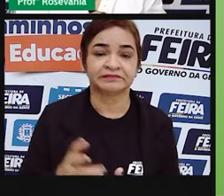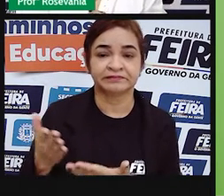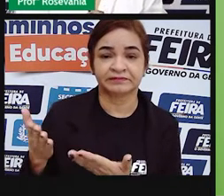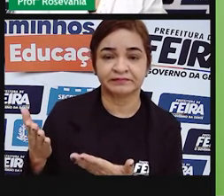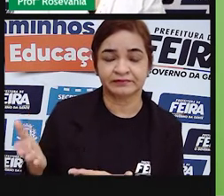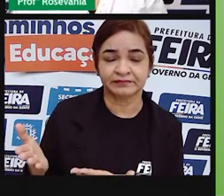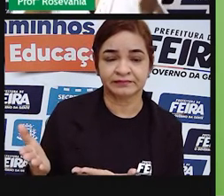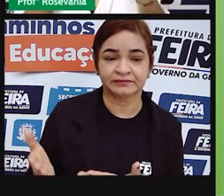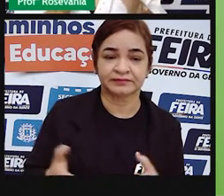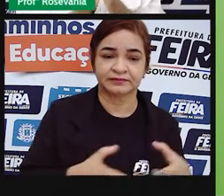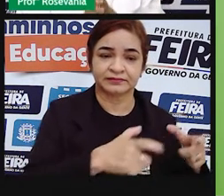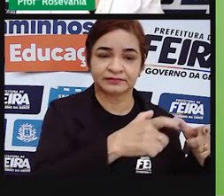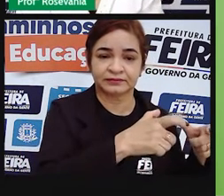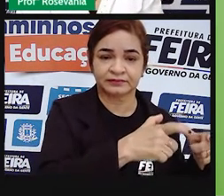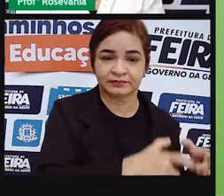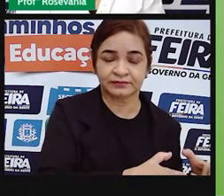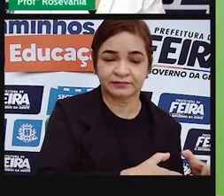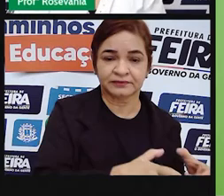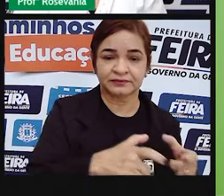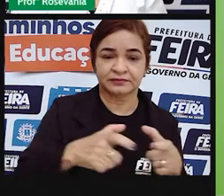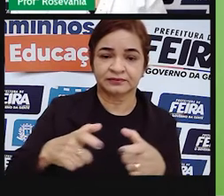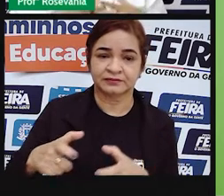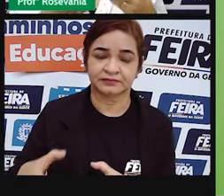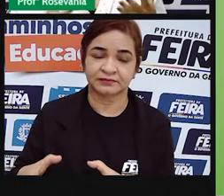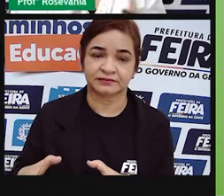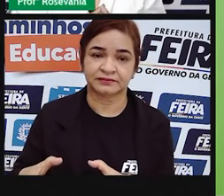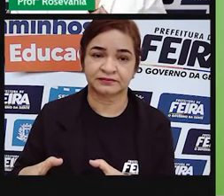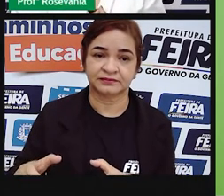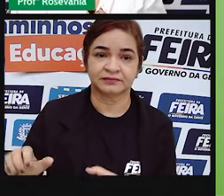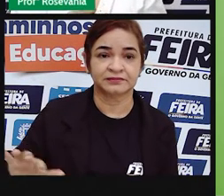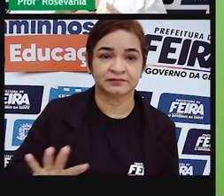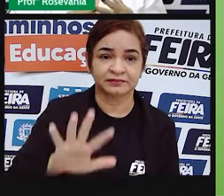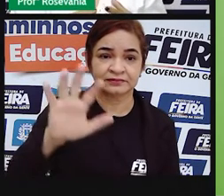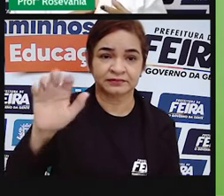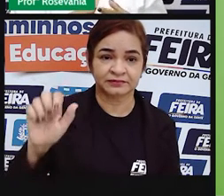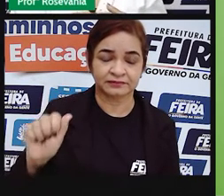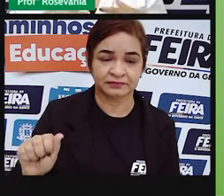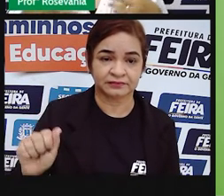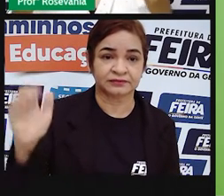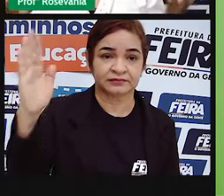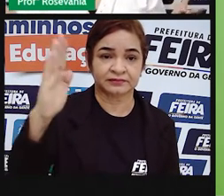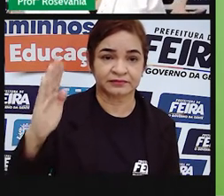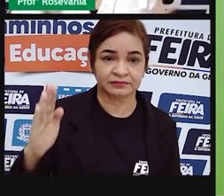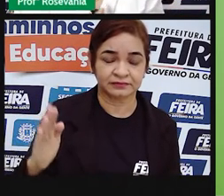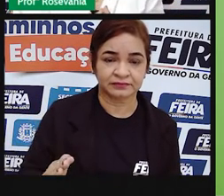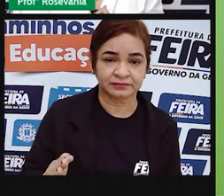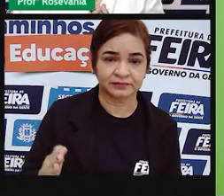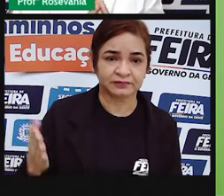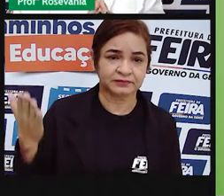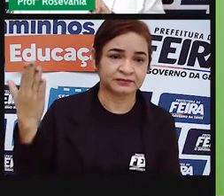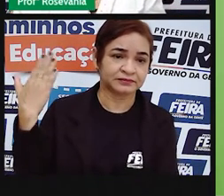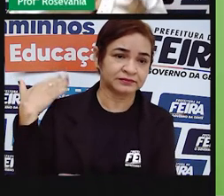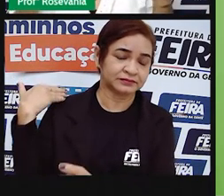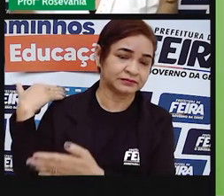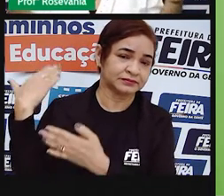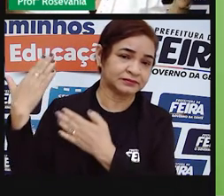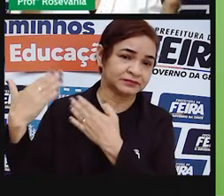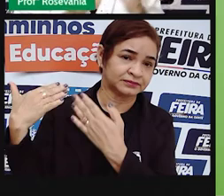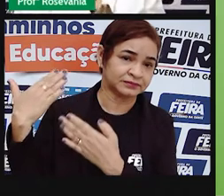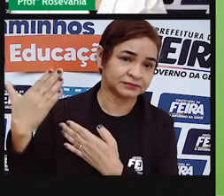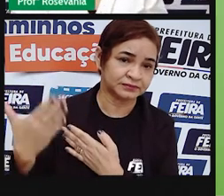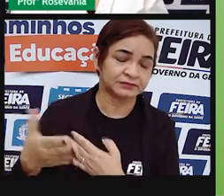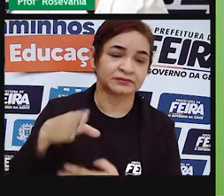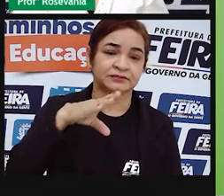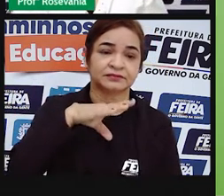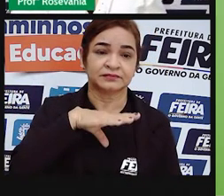dos fluxos migratórios do território brasileiro, que a gente sabe, né? Que desde o processo do descobrimento, né, do